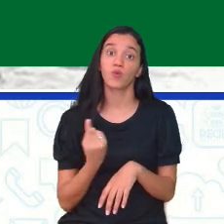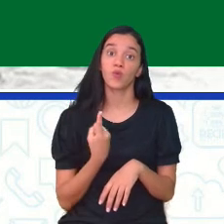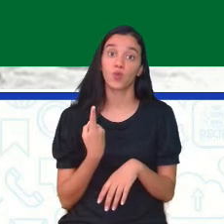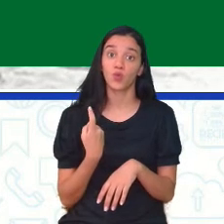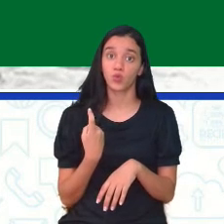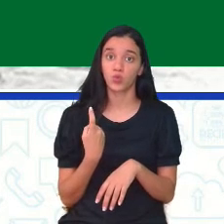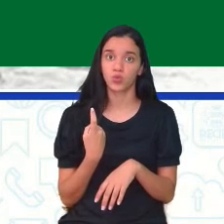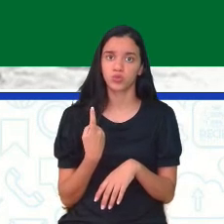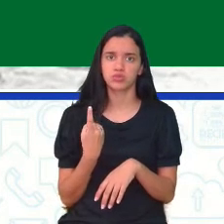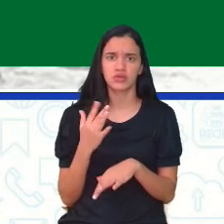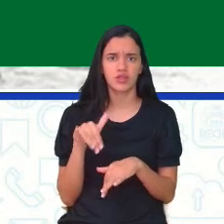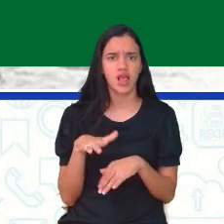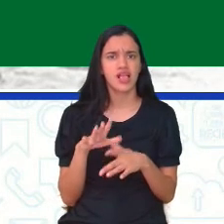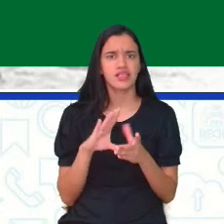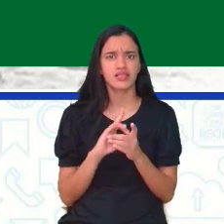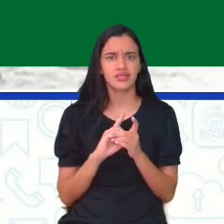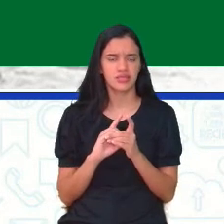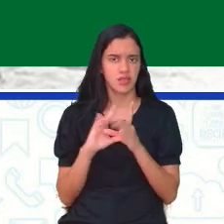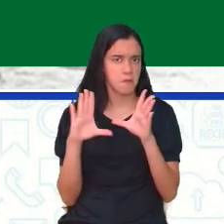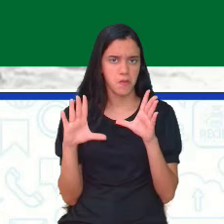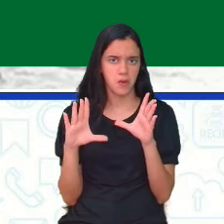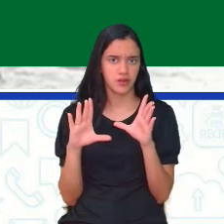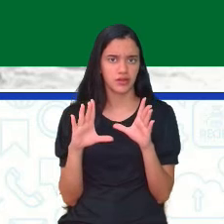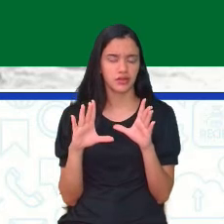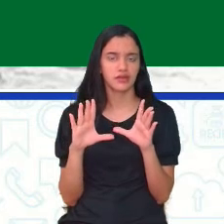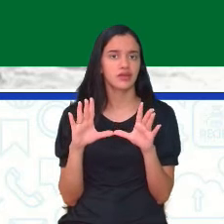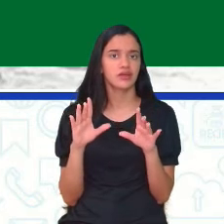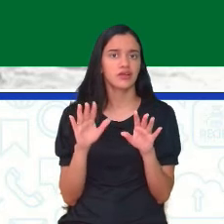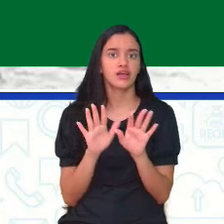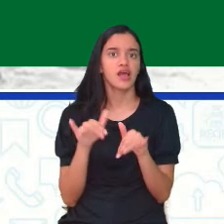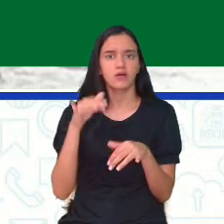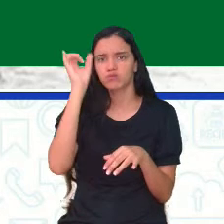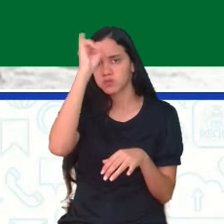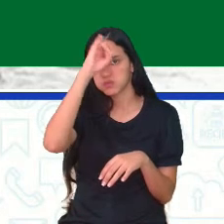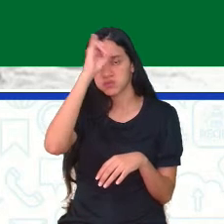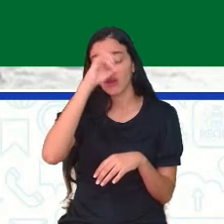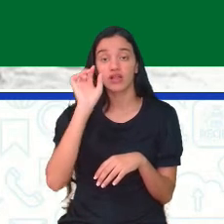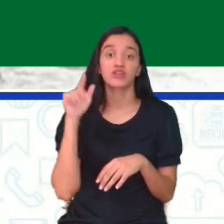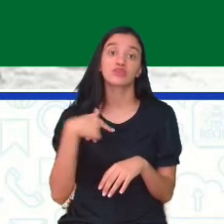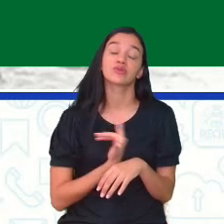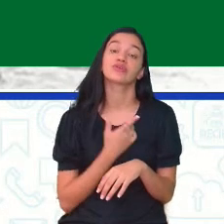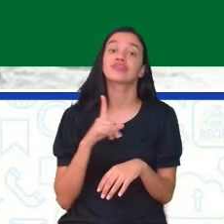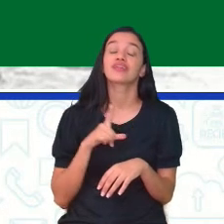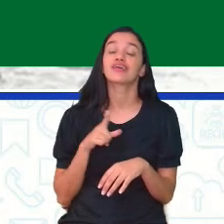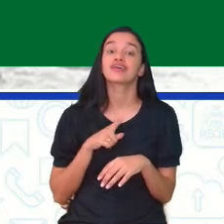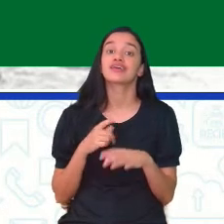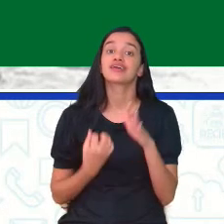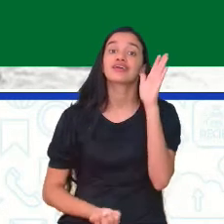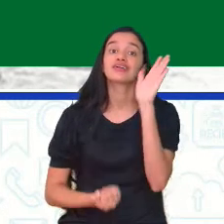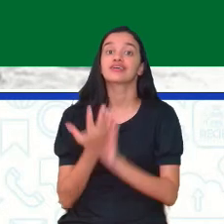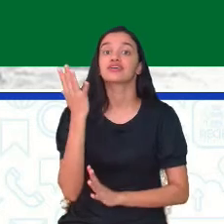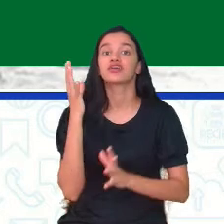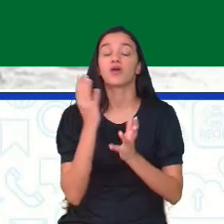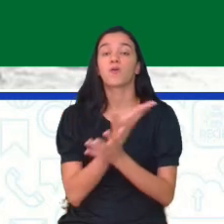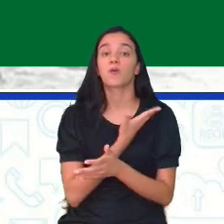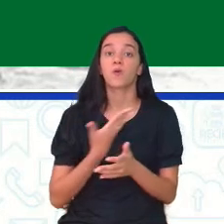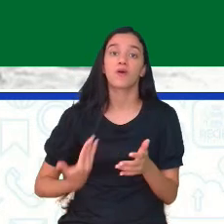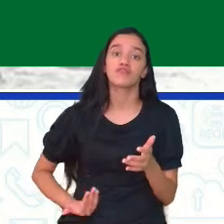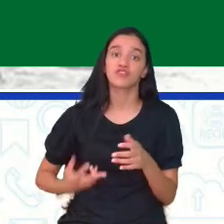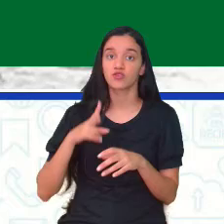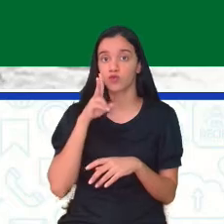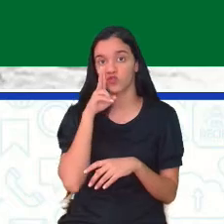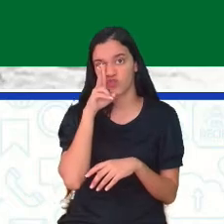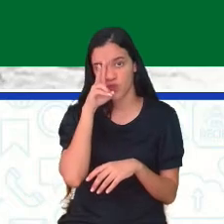seja, não, esse negócio de democracia é coisa para besta, certo? A gente tem que criar um governo forte, botar para